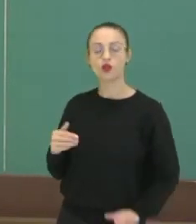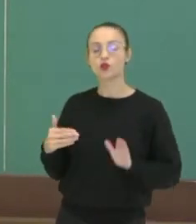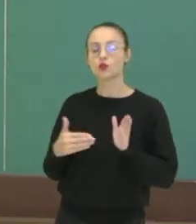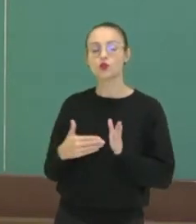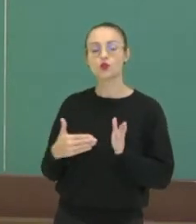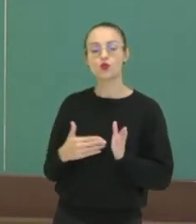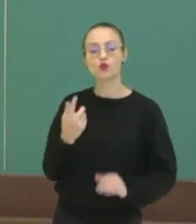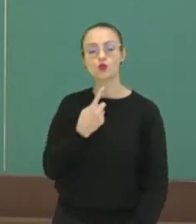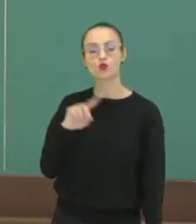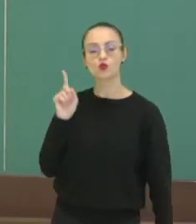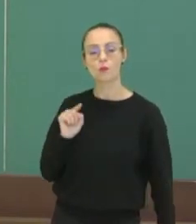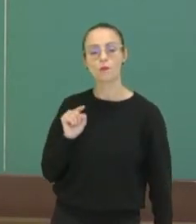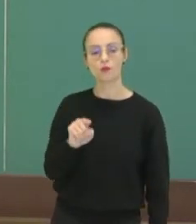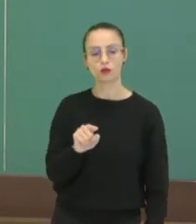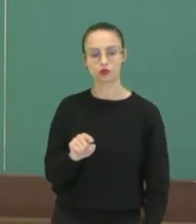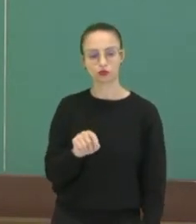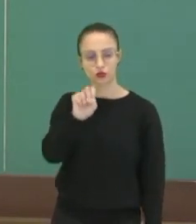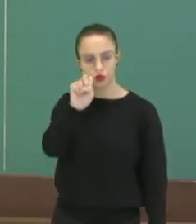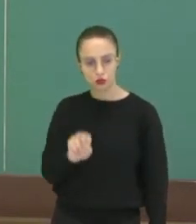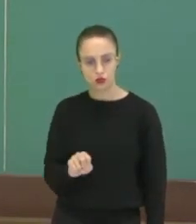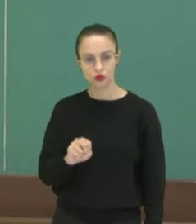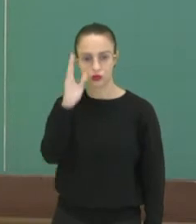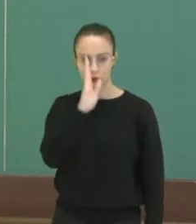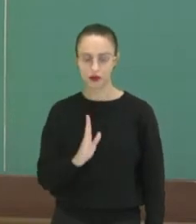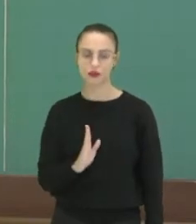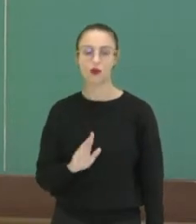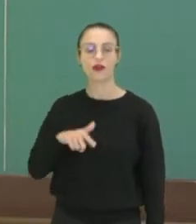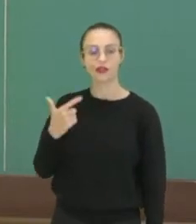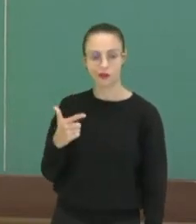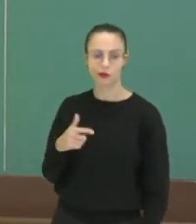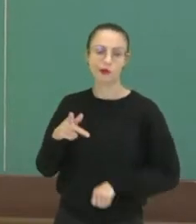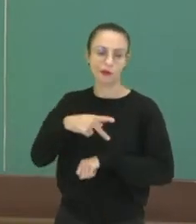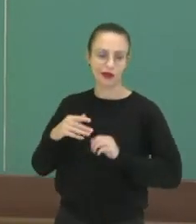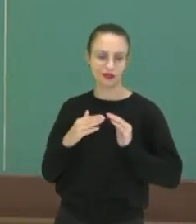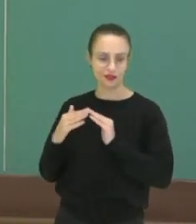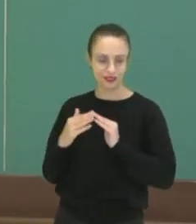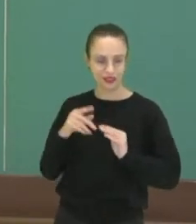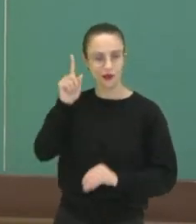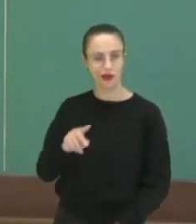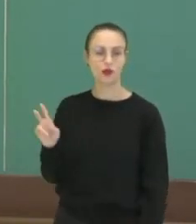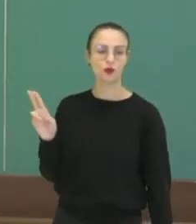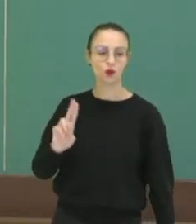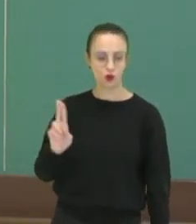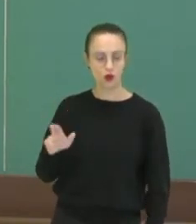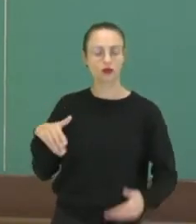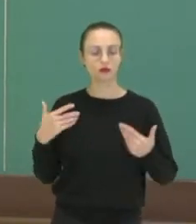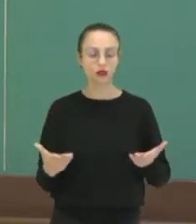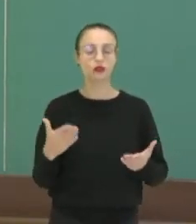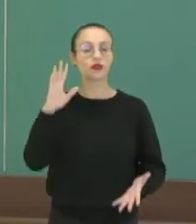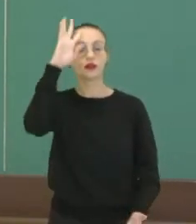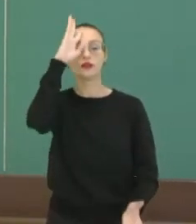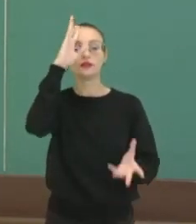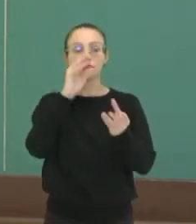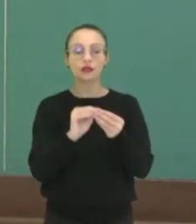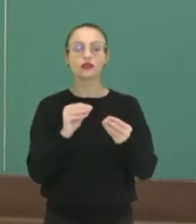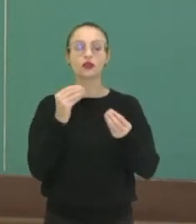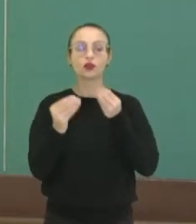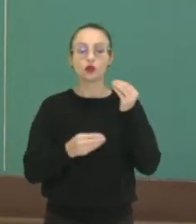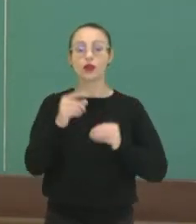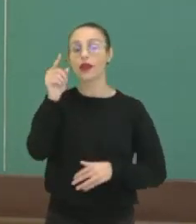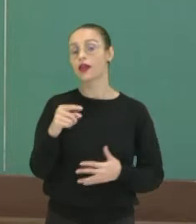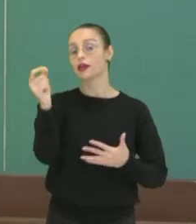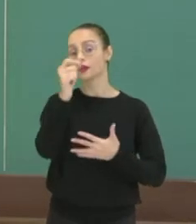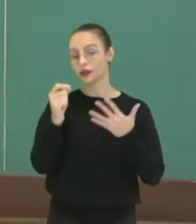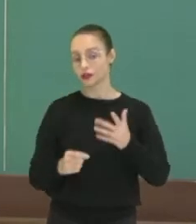ponto ali no extremo sul do Brasil. Depois já vem o país vizinho, que é o Uruguai. Então, só para entender que a gente pode usar como